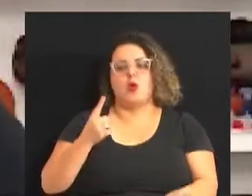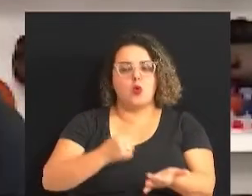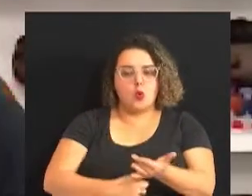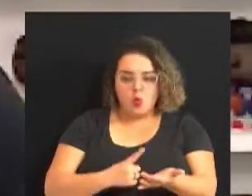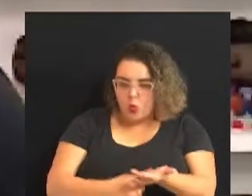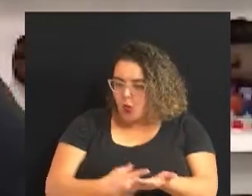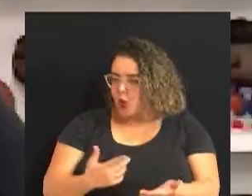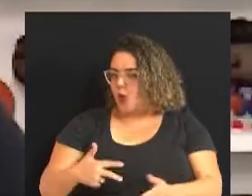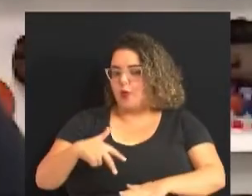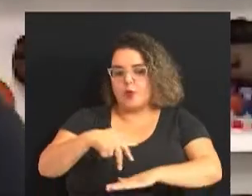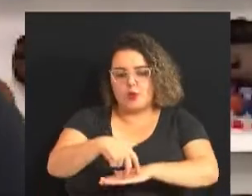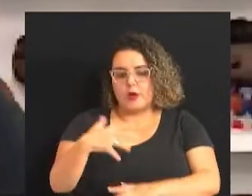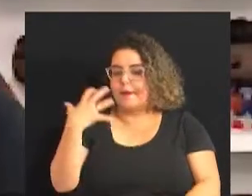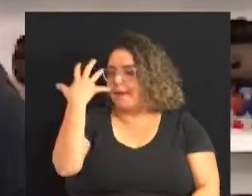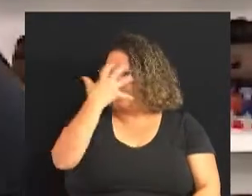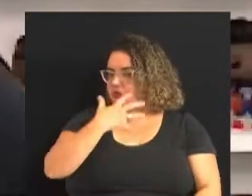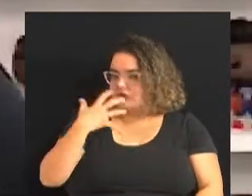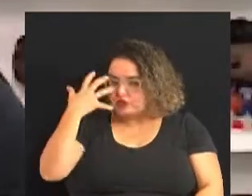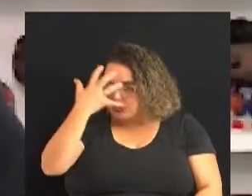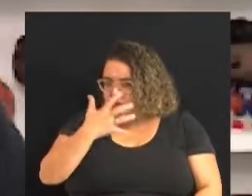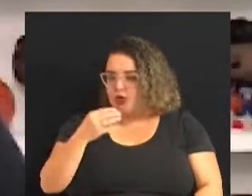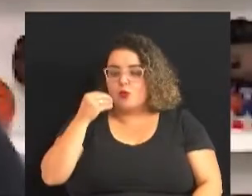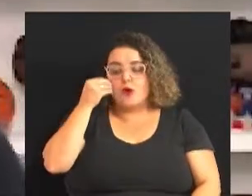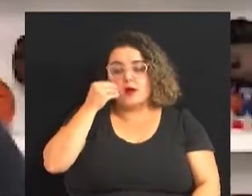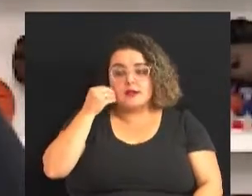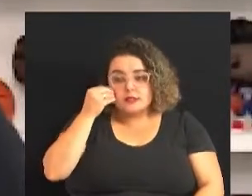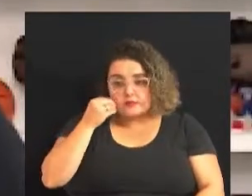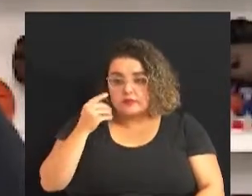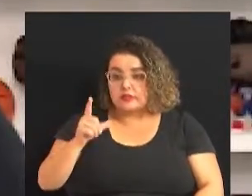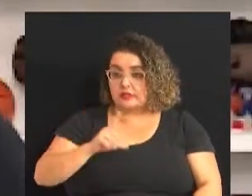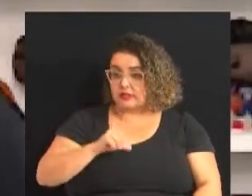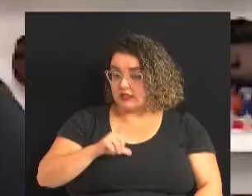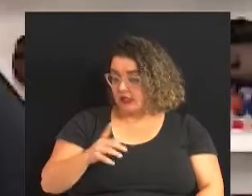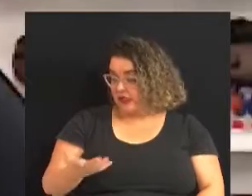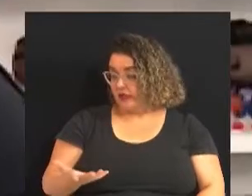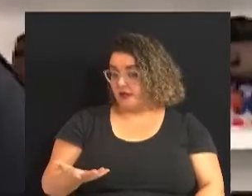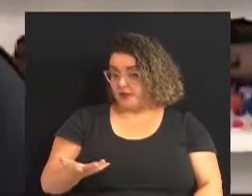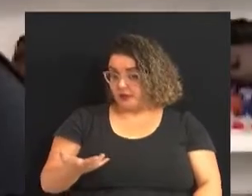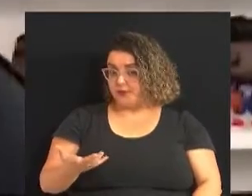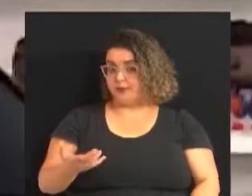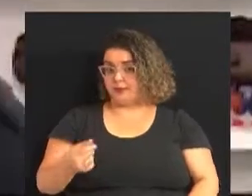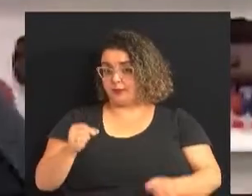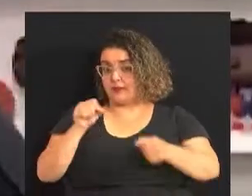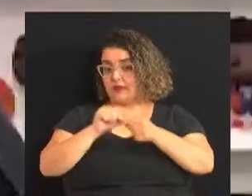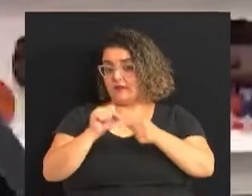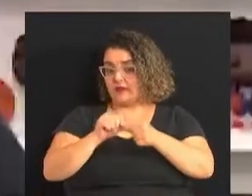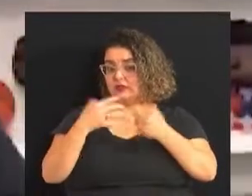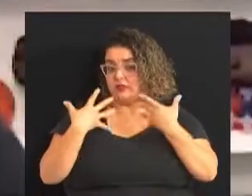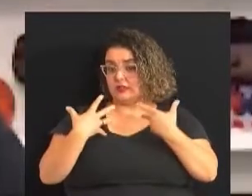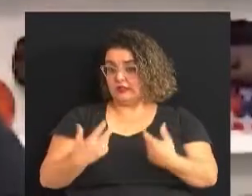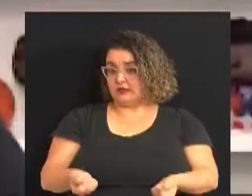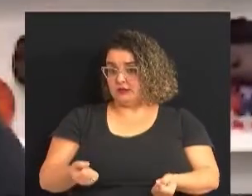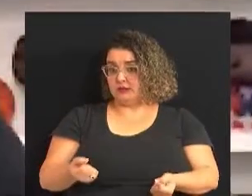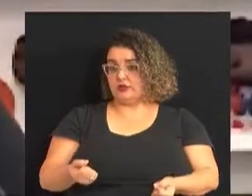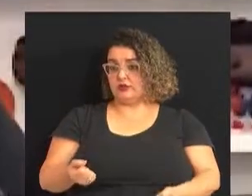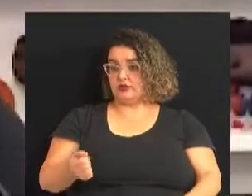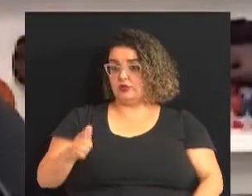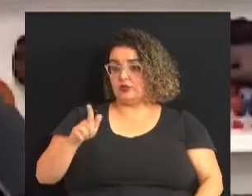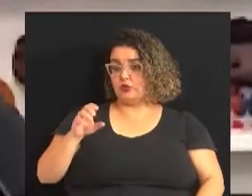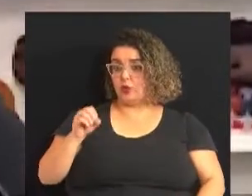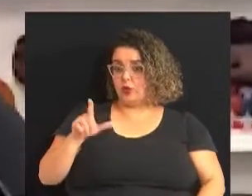Eu acho que essa paixão dele, a experiência que ele teve, fez com que ele recebesse esse convite do Golden State